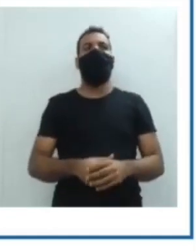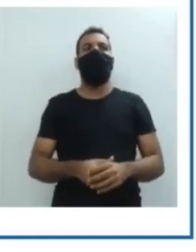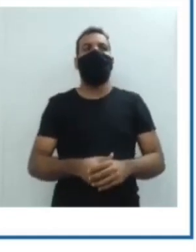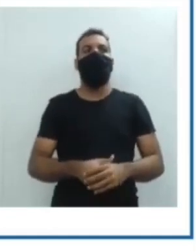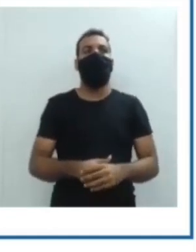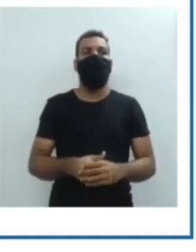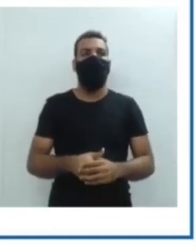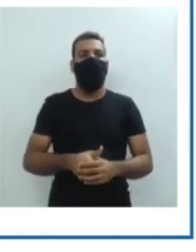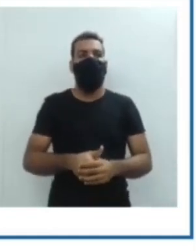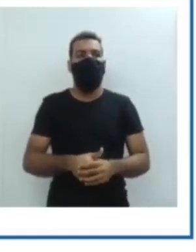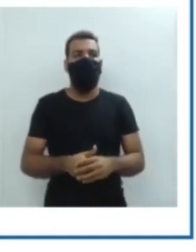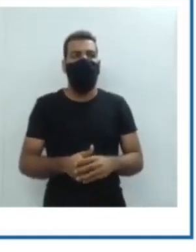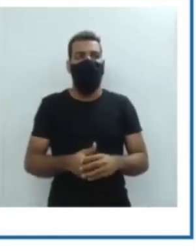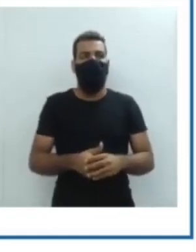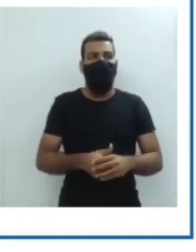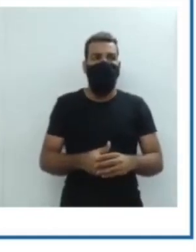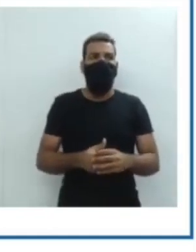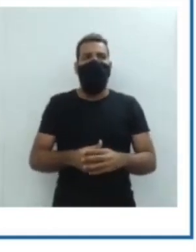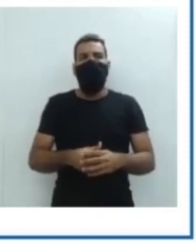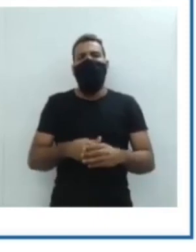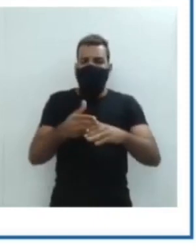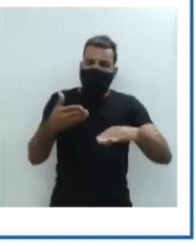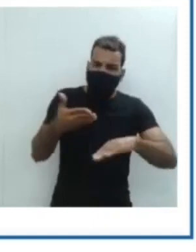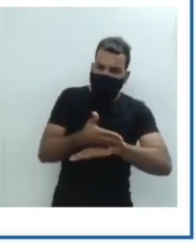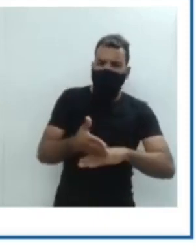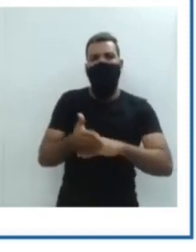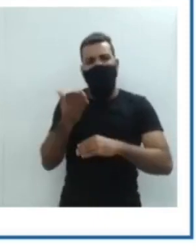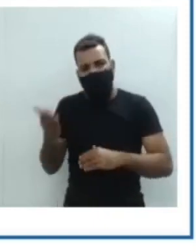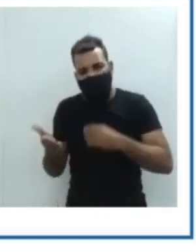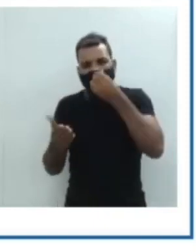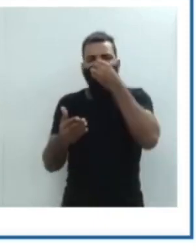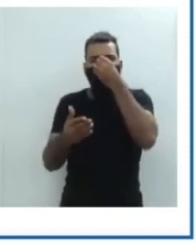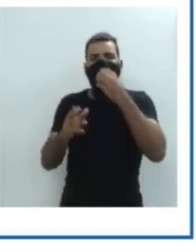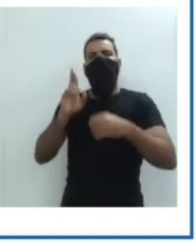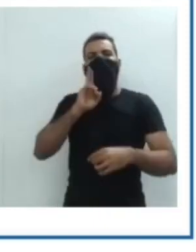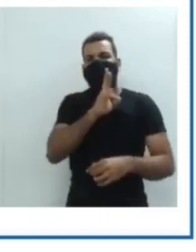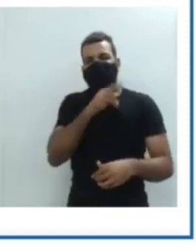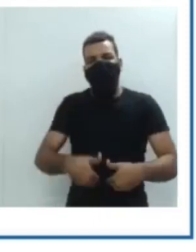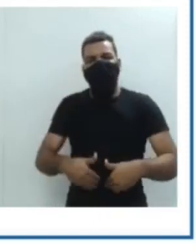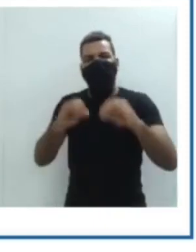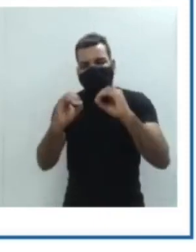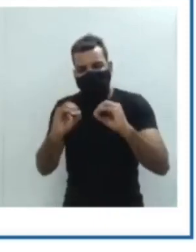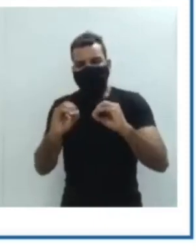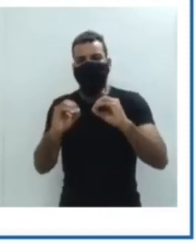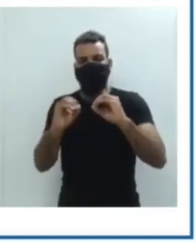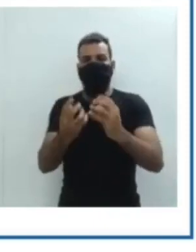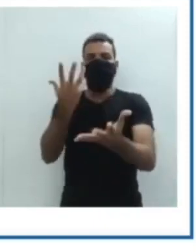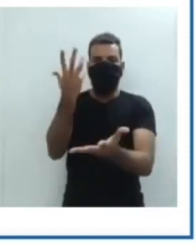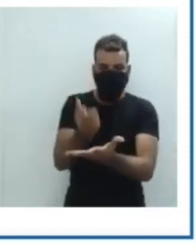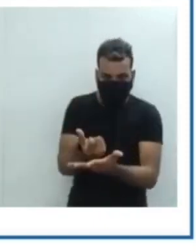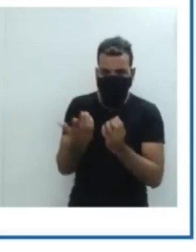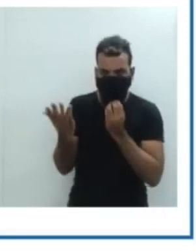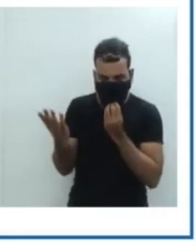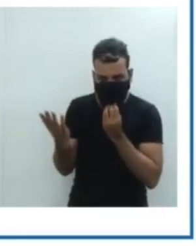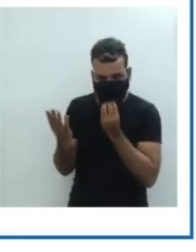acessar através dos fórmulas doava o código fonte da aplicação ao restaurante Fome Zero baixar essa aplicação